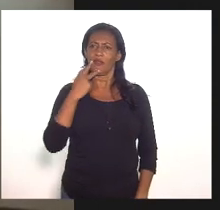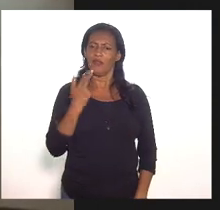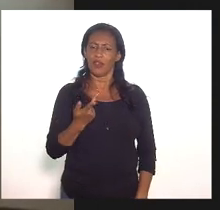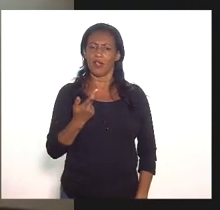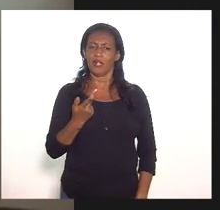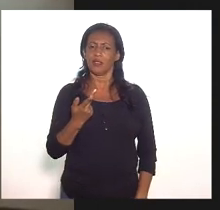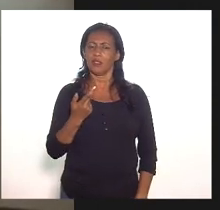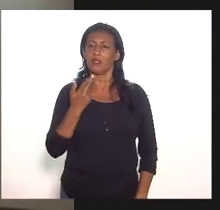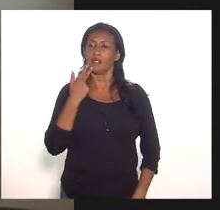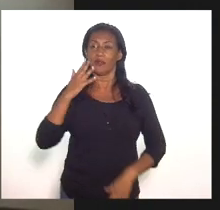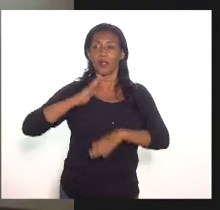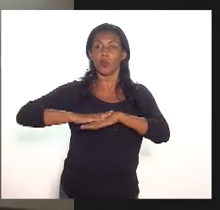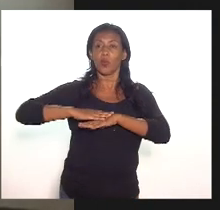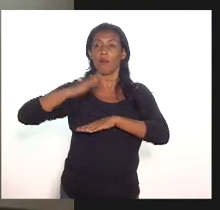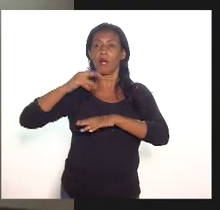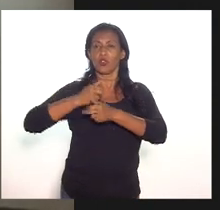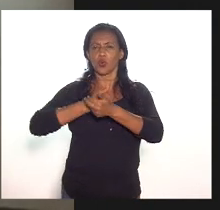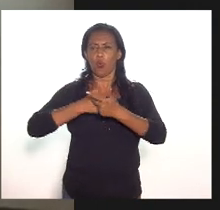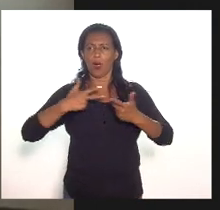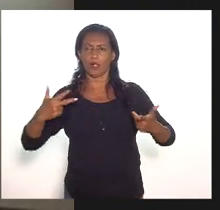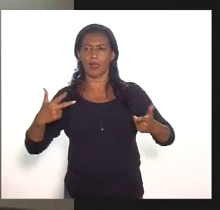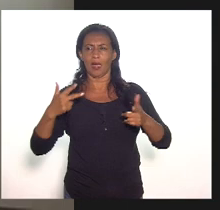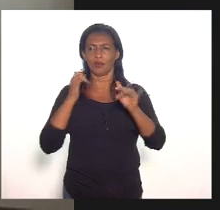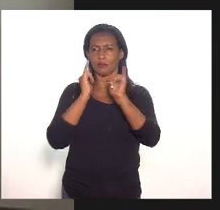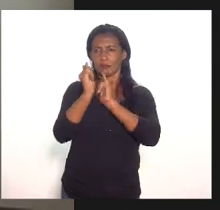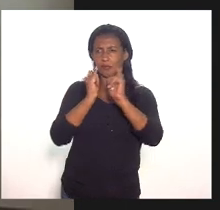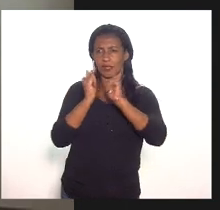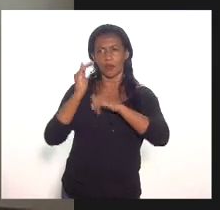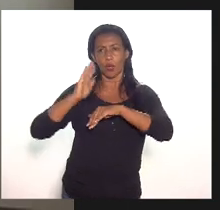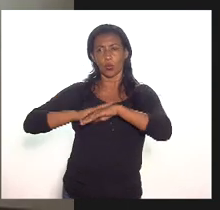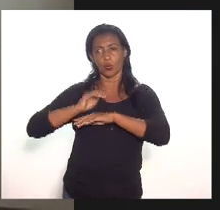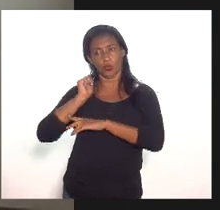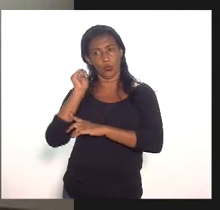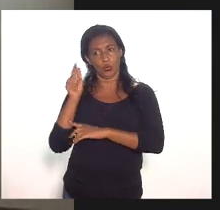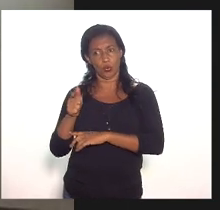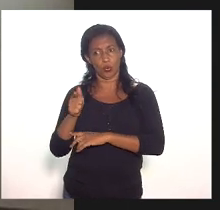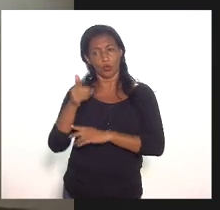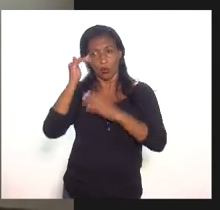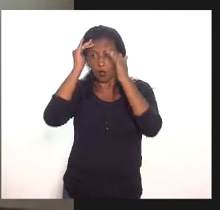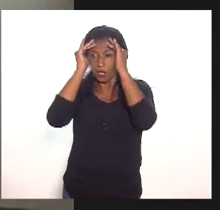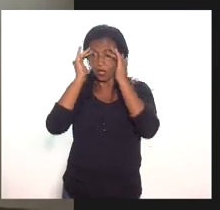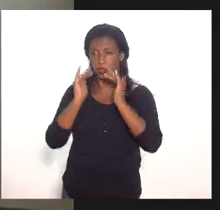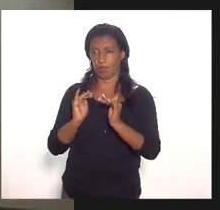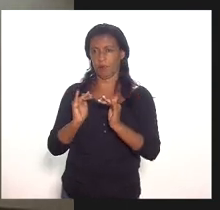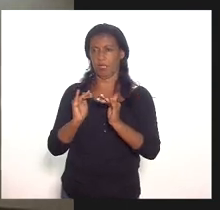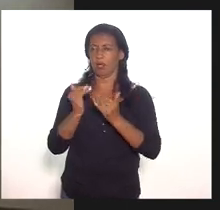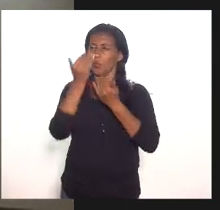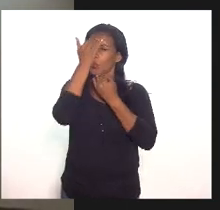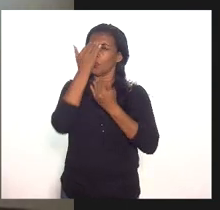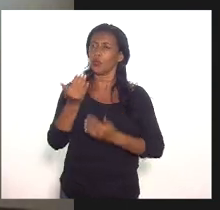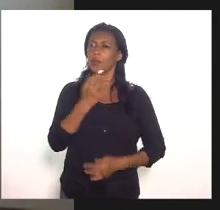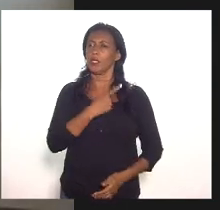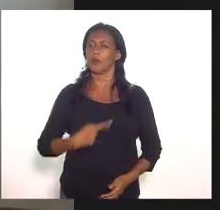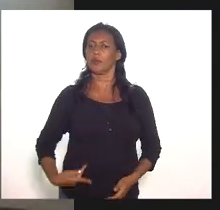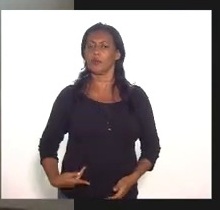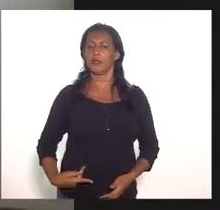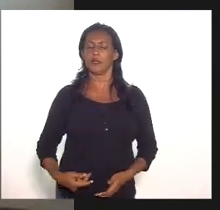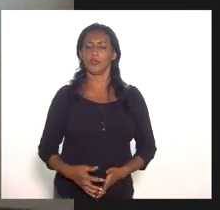falando com mais qualidade, com dados estatísticos que o senhor. Então, respeite. Muito obrigada, senhor